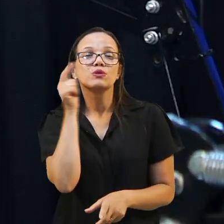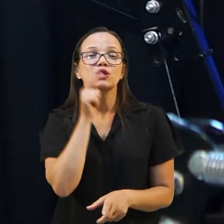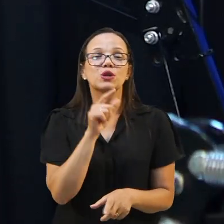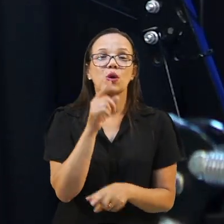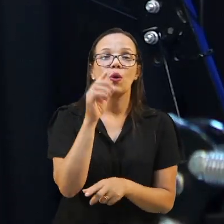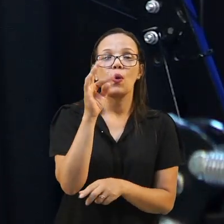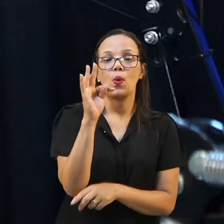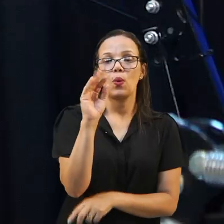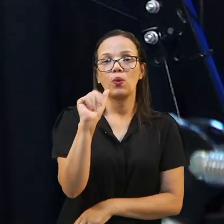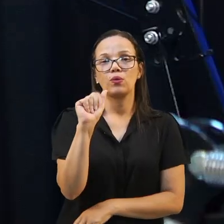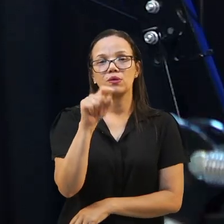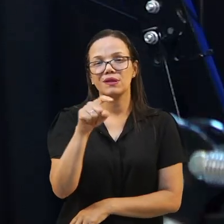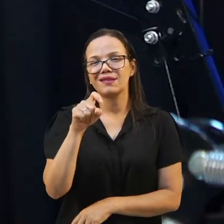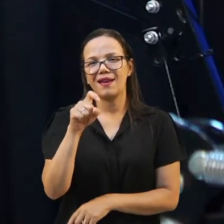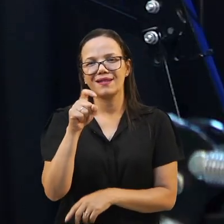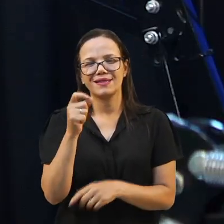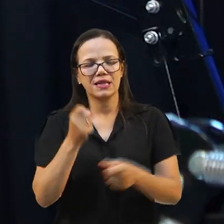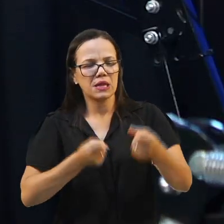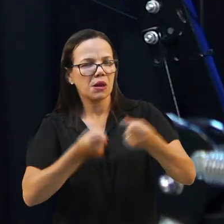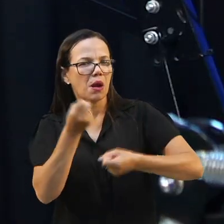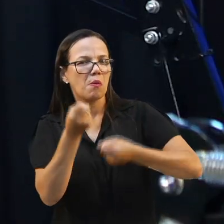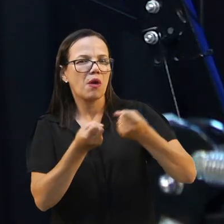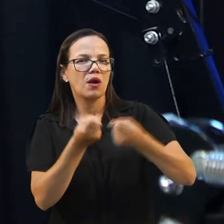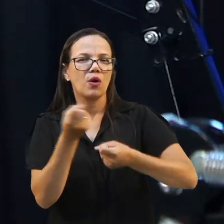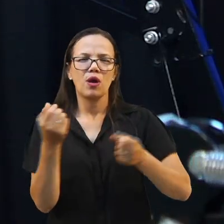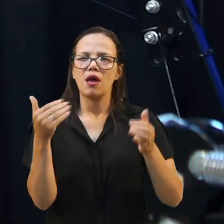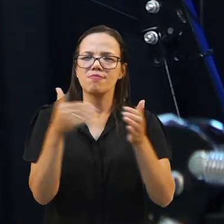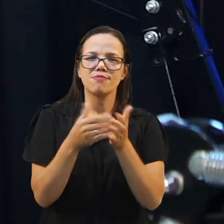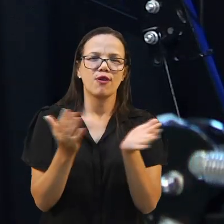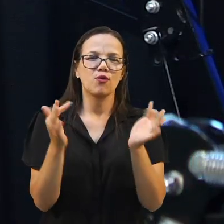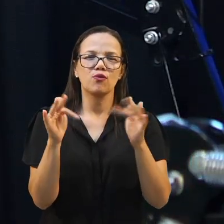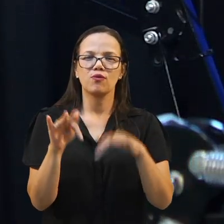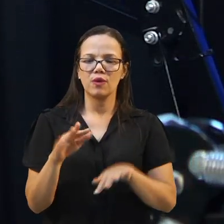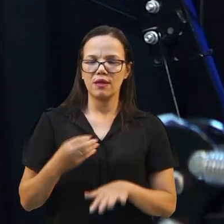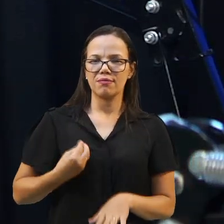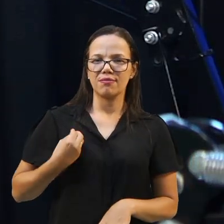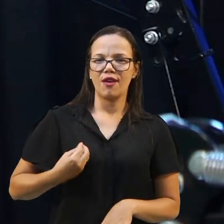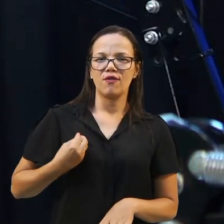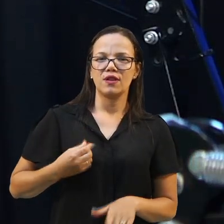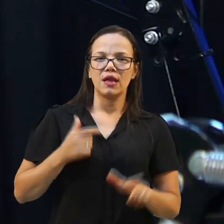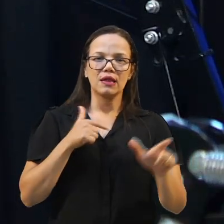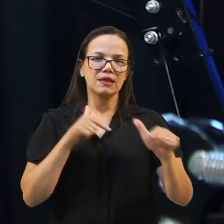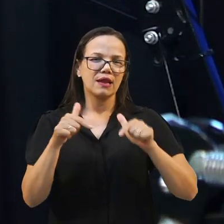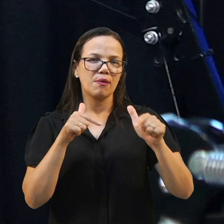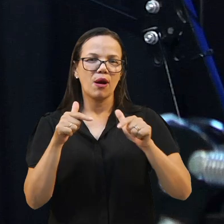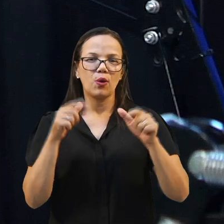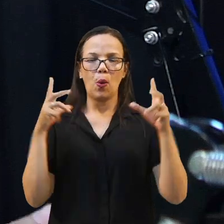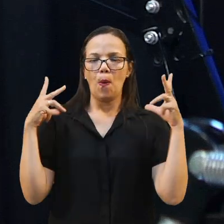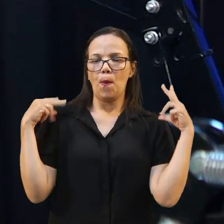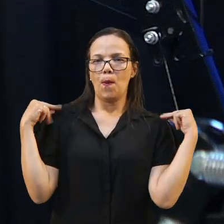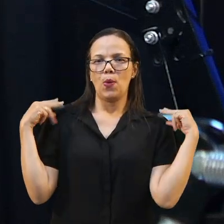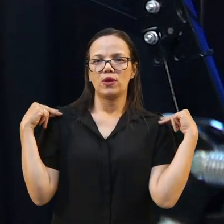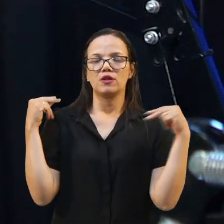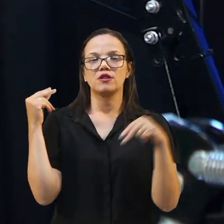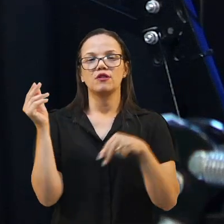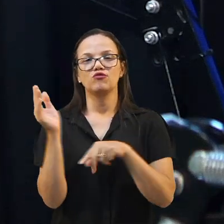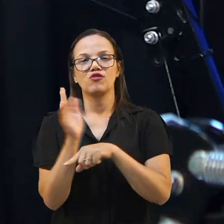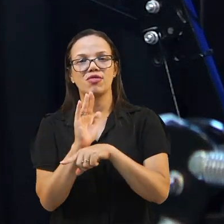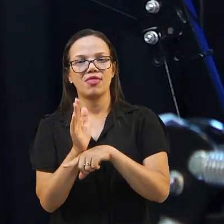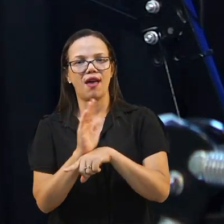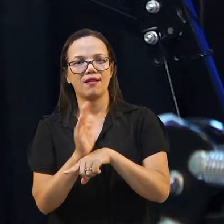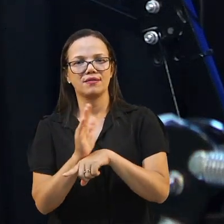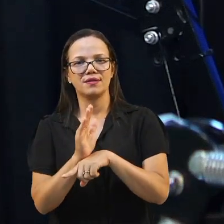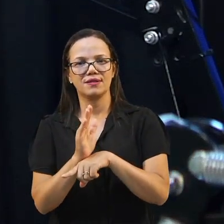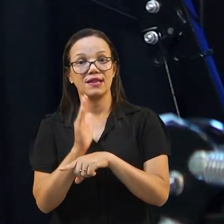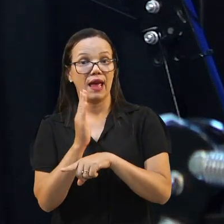táxi e até o final da vida ele ficou trabalhando como motorista de táxi num